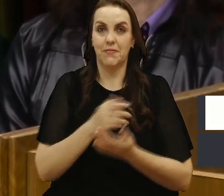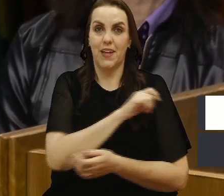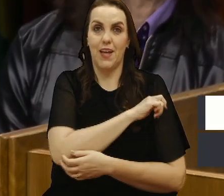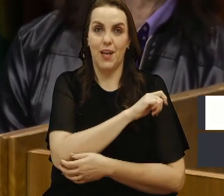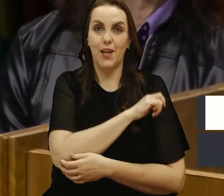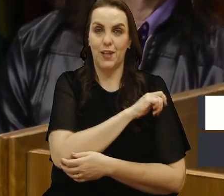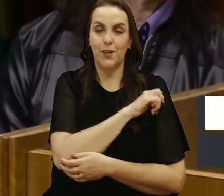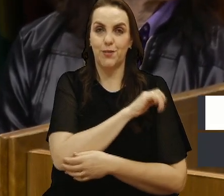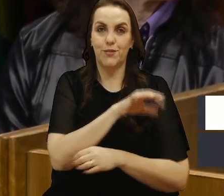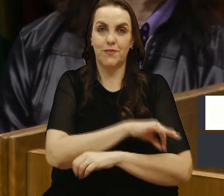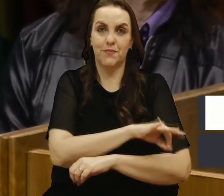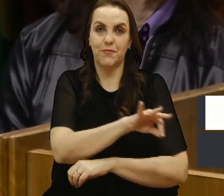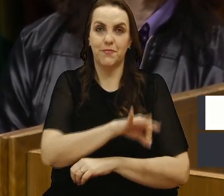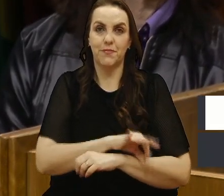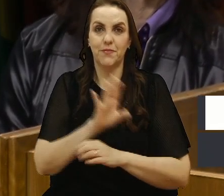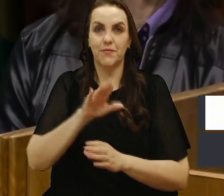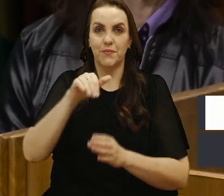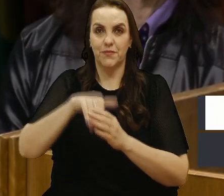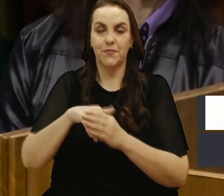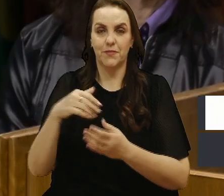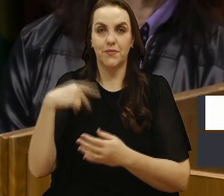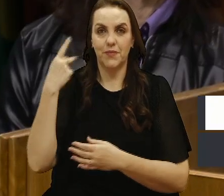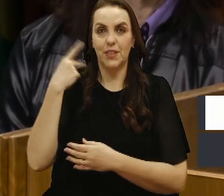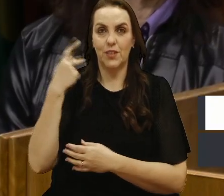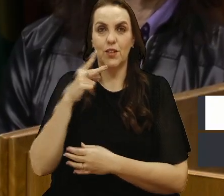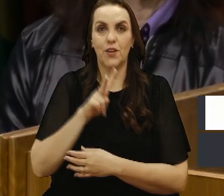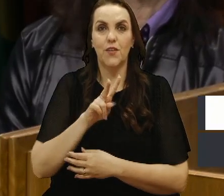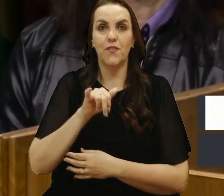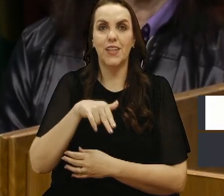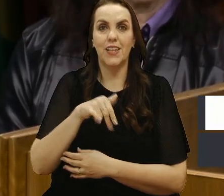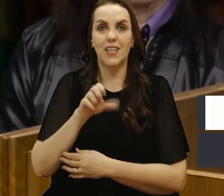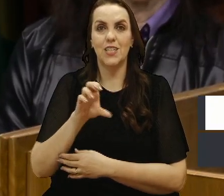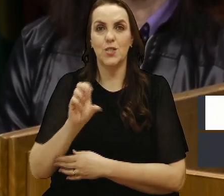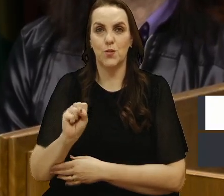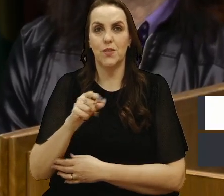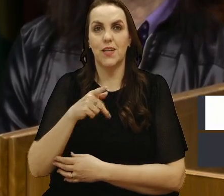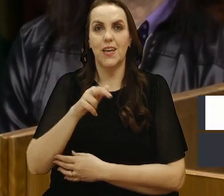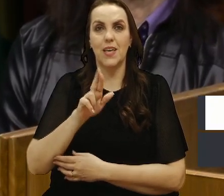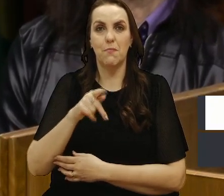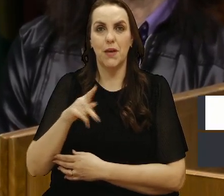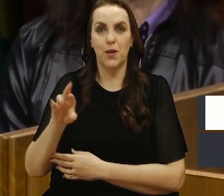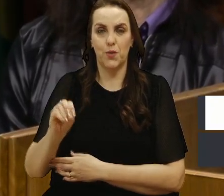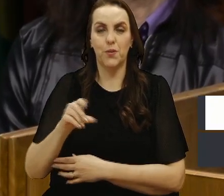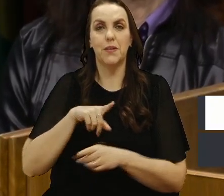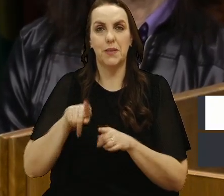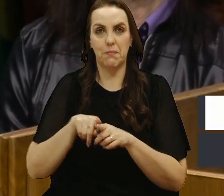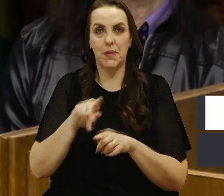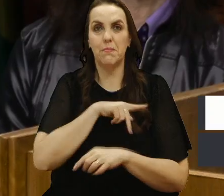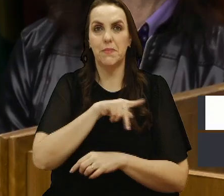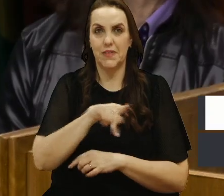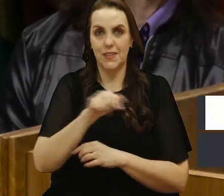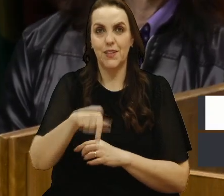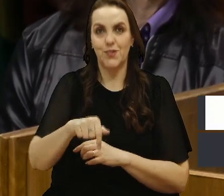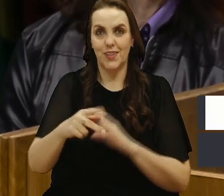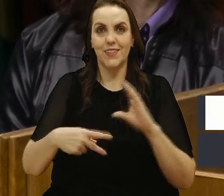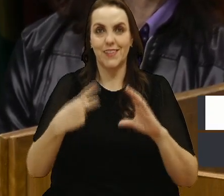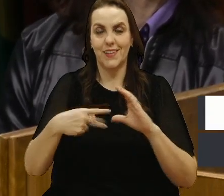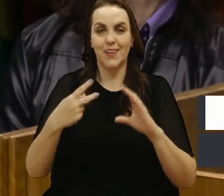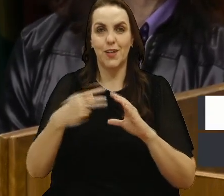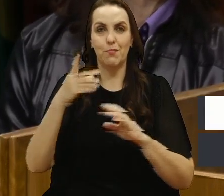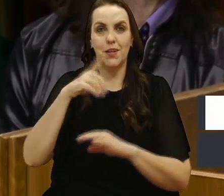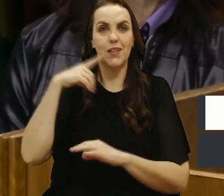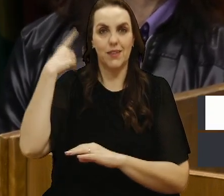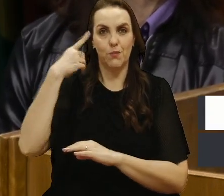vereador, o arquiteto Vinícius de Tomás de Ribeiro, que foi presidente desta casa e deputado estadual no Rio Grande do Sul, além de